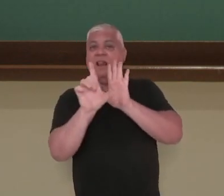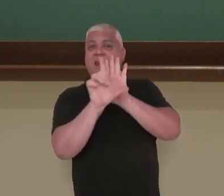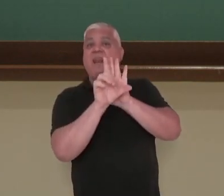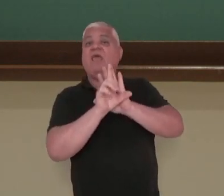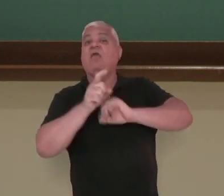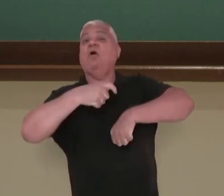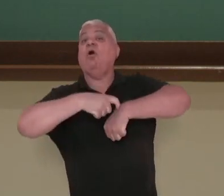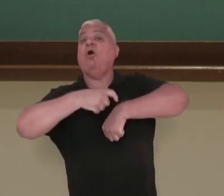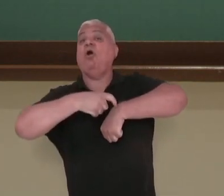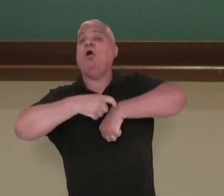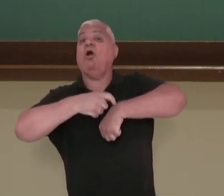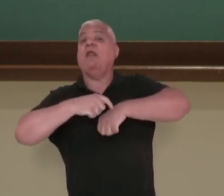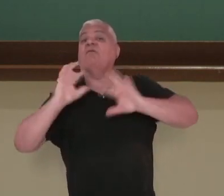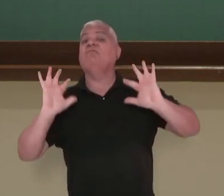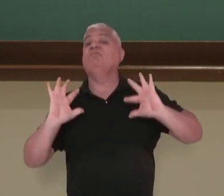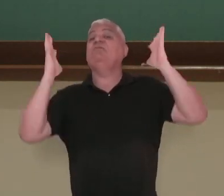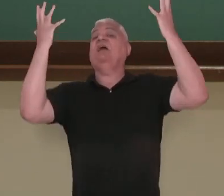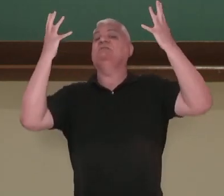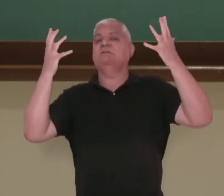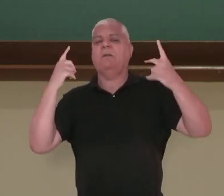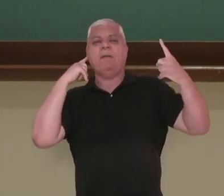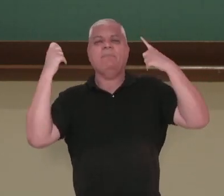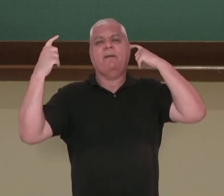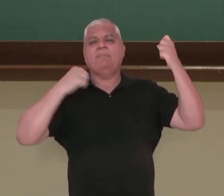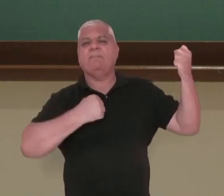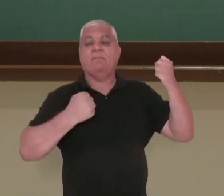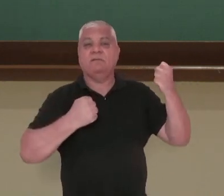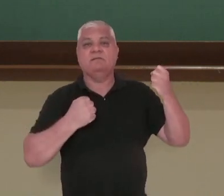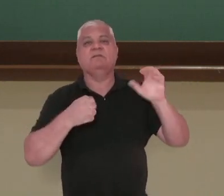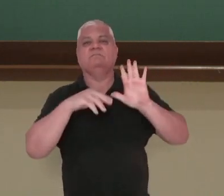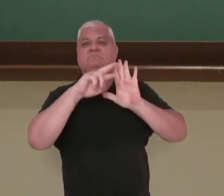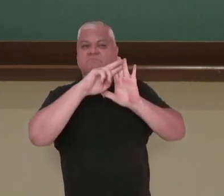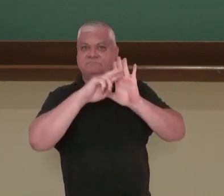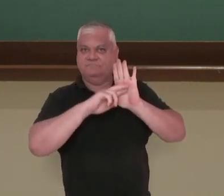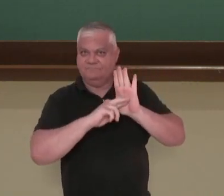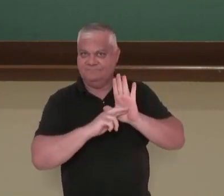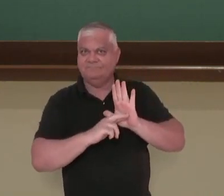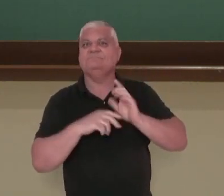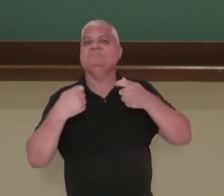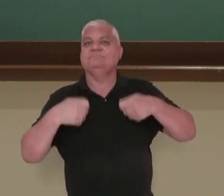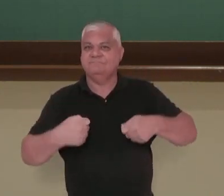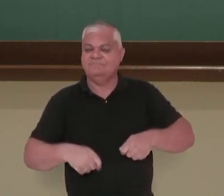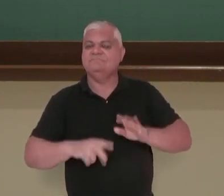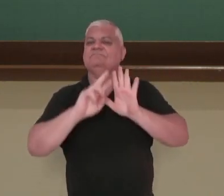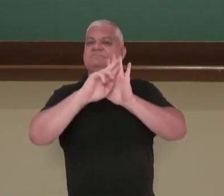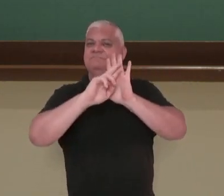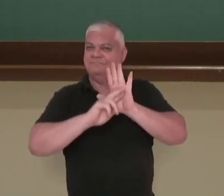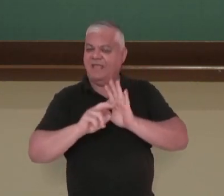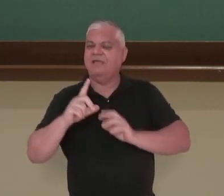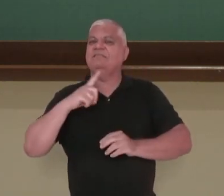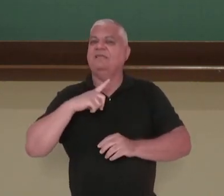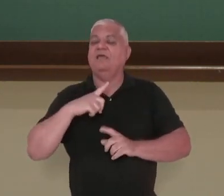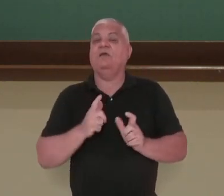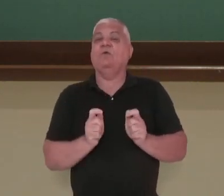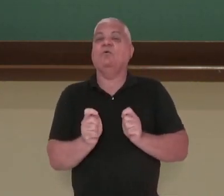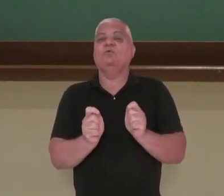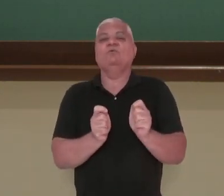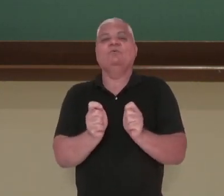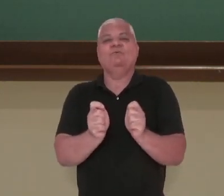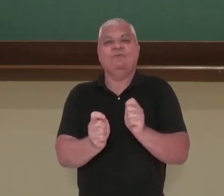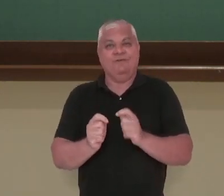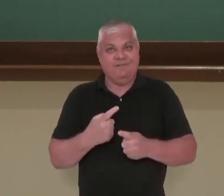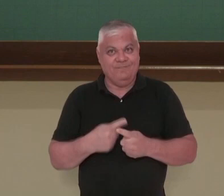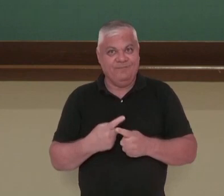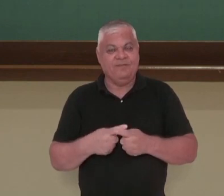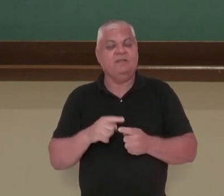até que horas eu posso fazer uma festa, posso fazer barulho. Então, qualquer convívio social, ele é regrado. Justamente para quê? Para que ele ocorra de